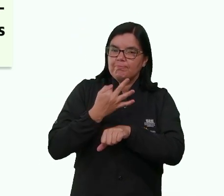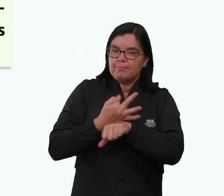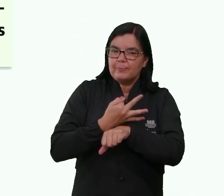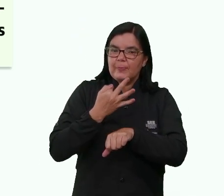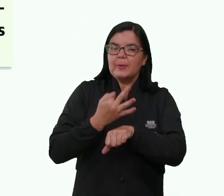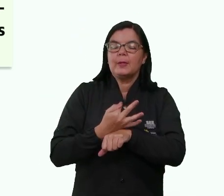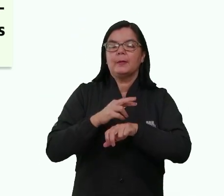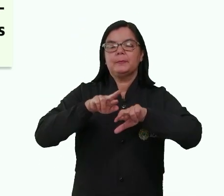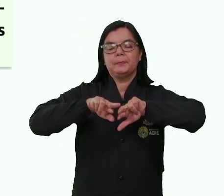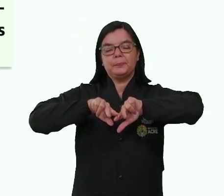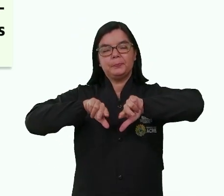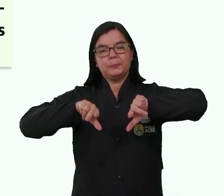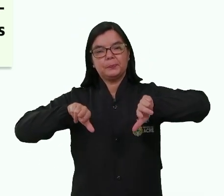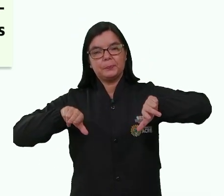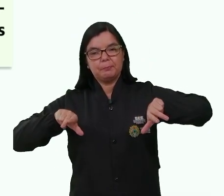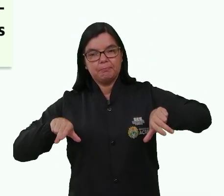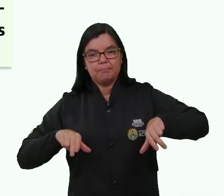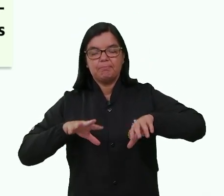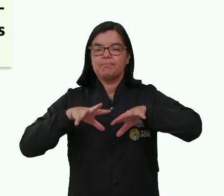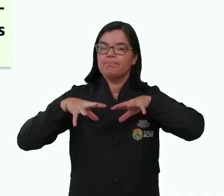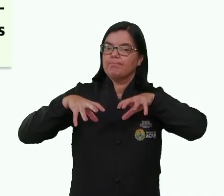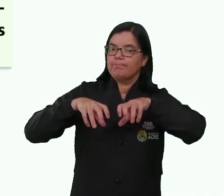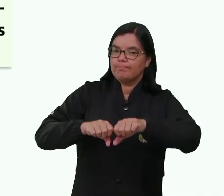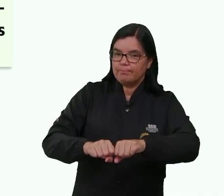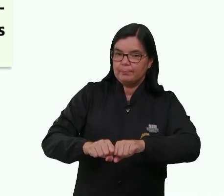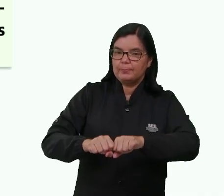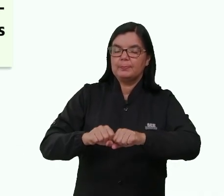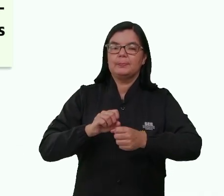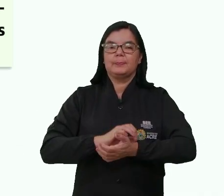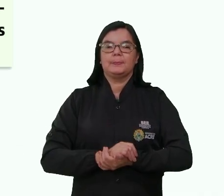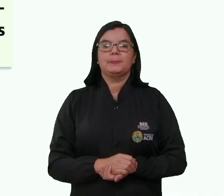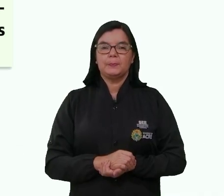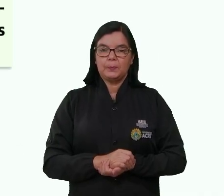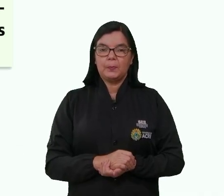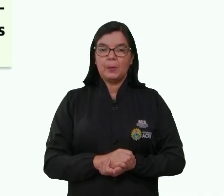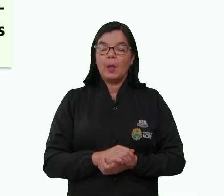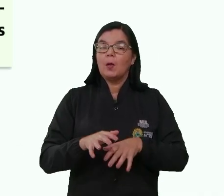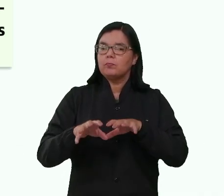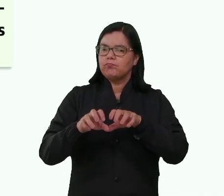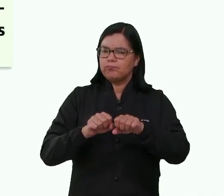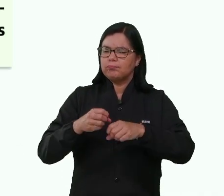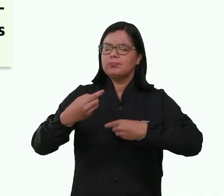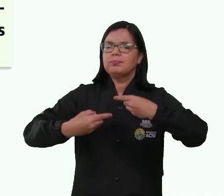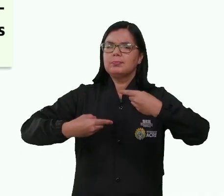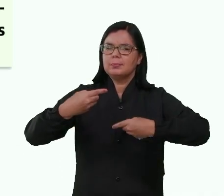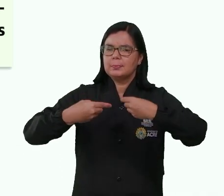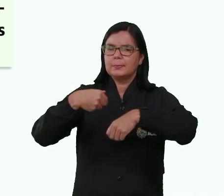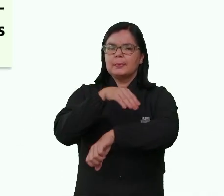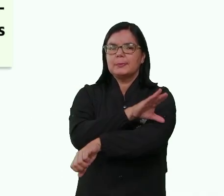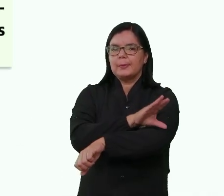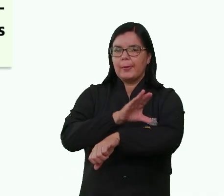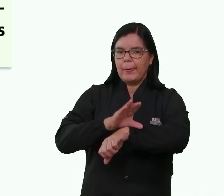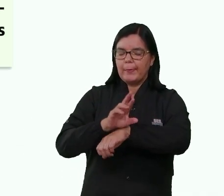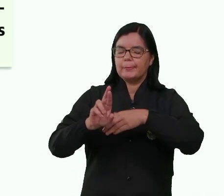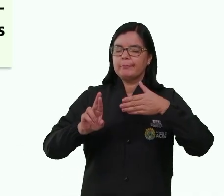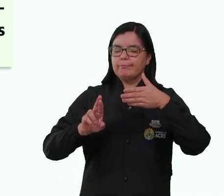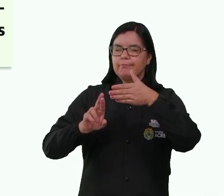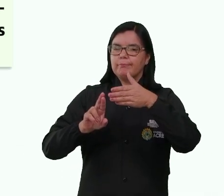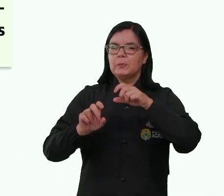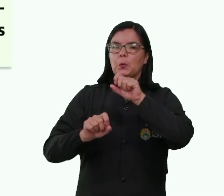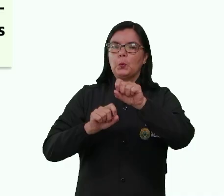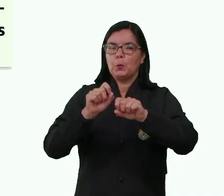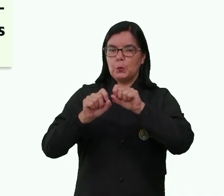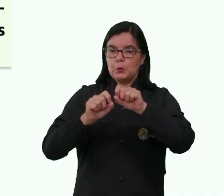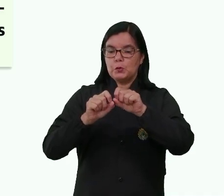resistência, diversidade e integração. Sua formação política e cultural reflete